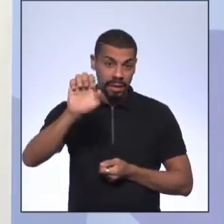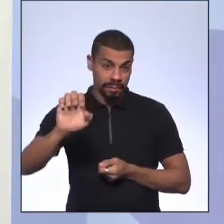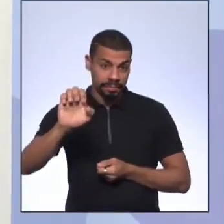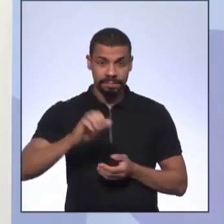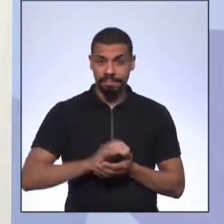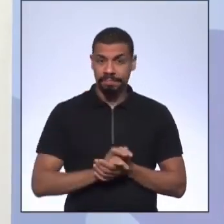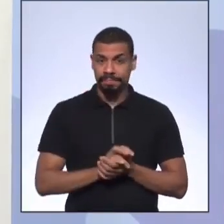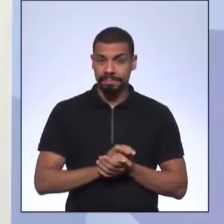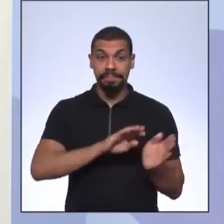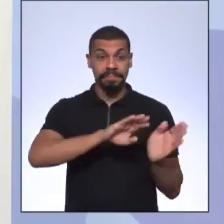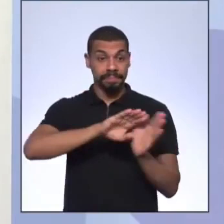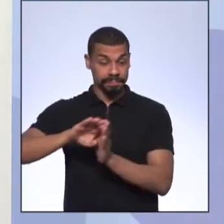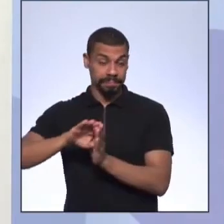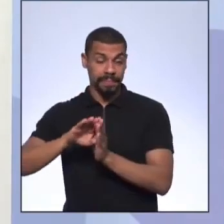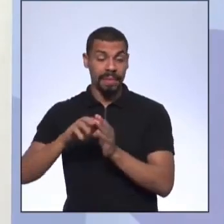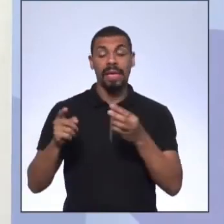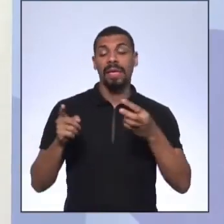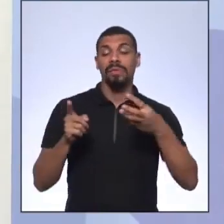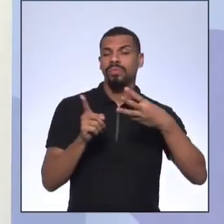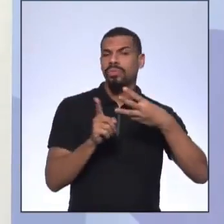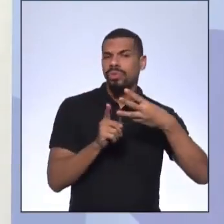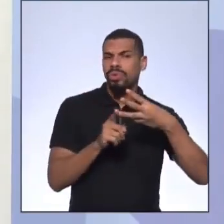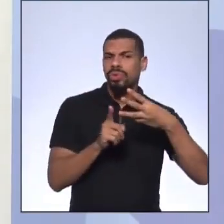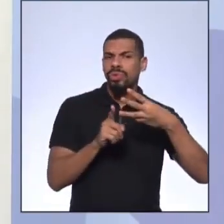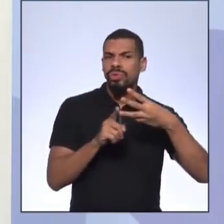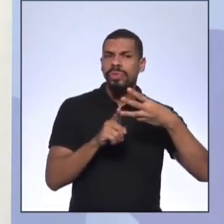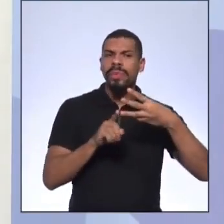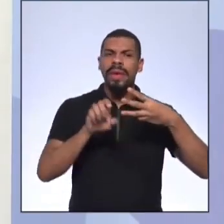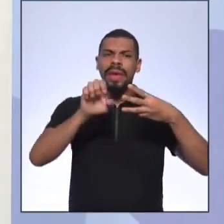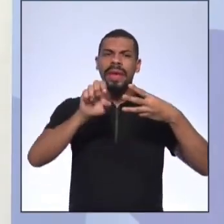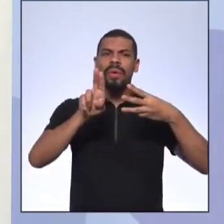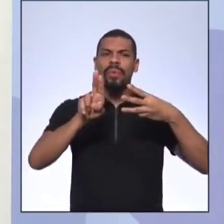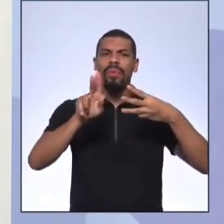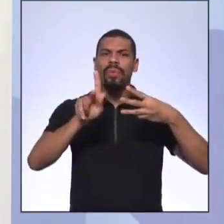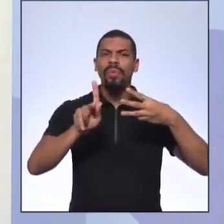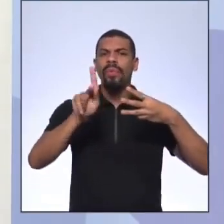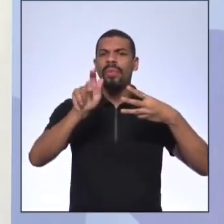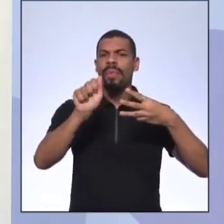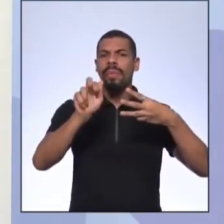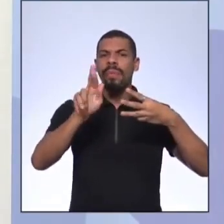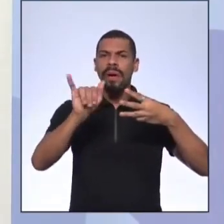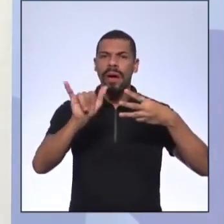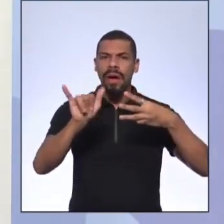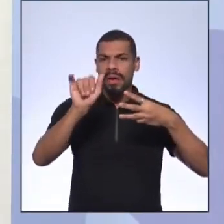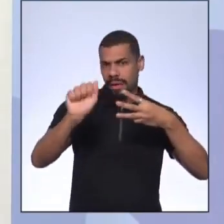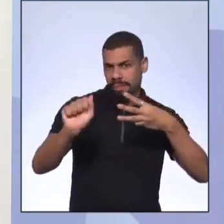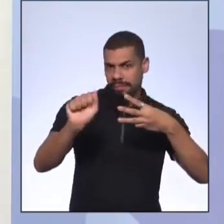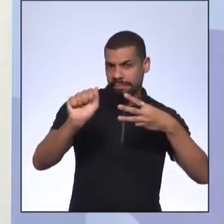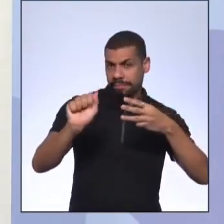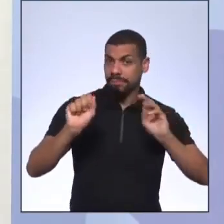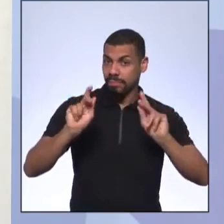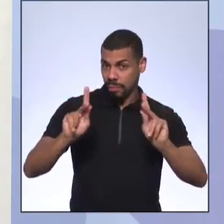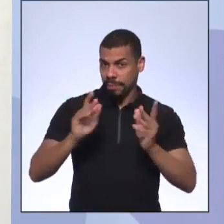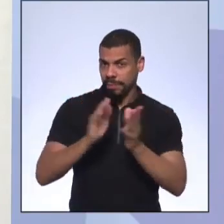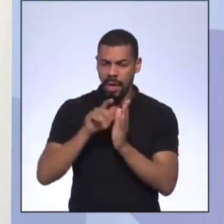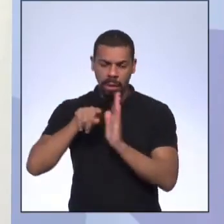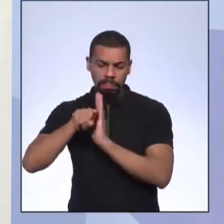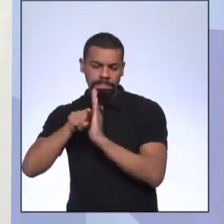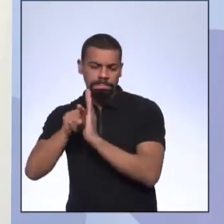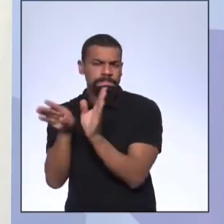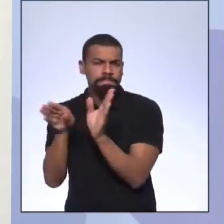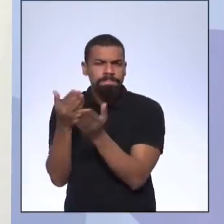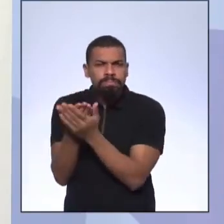especificações aí, que a gente diz que são mais primitivas, né? Mas hoje em dia a gente consegue saber, através de estudos, que são grupos